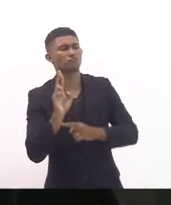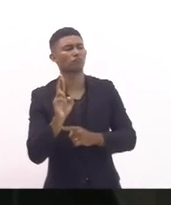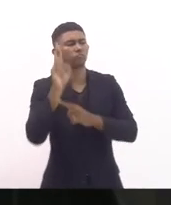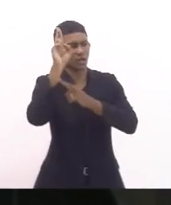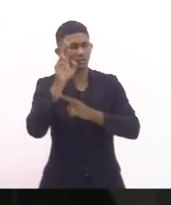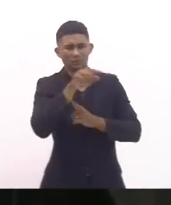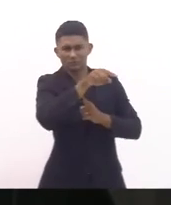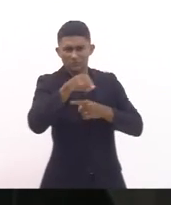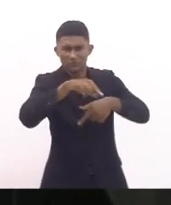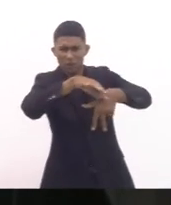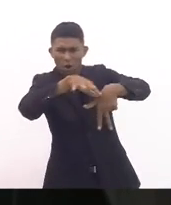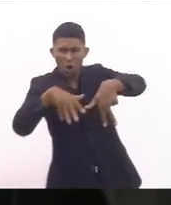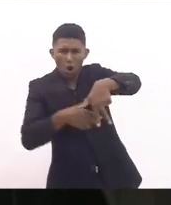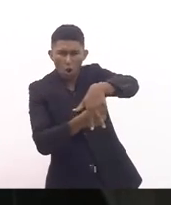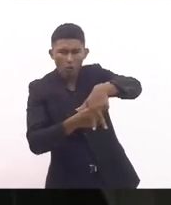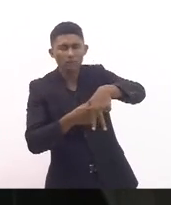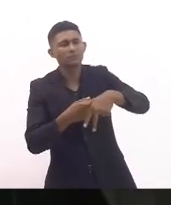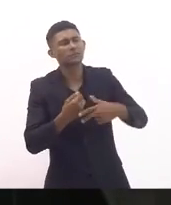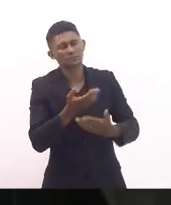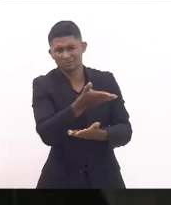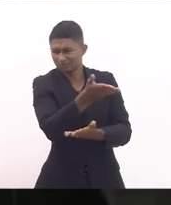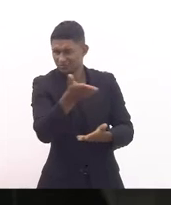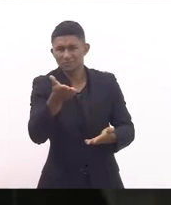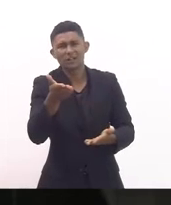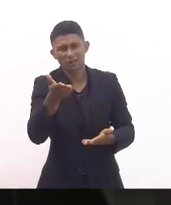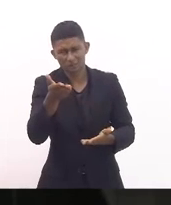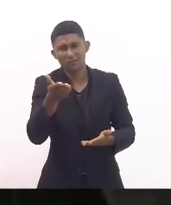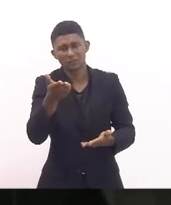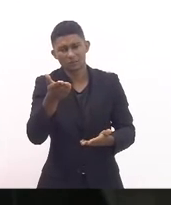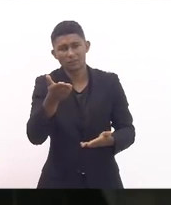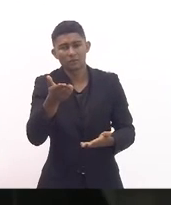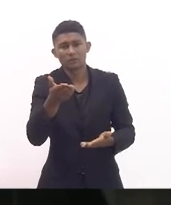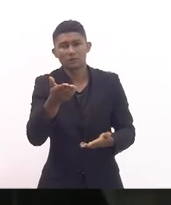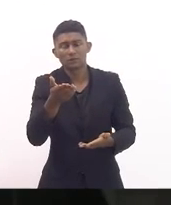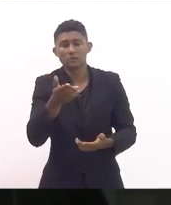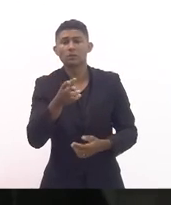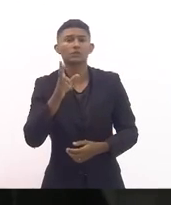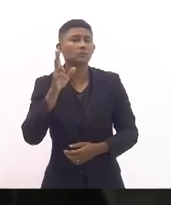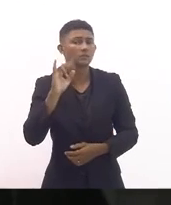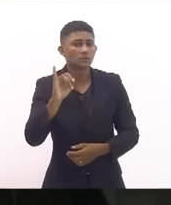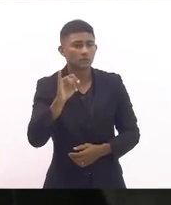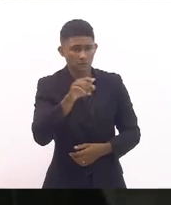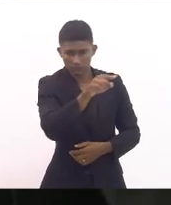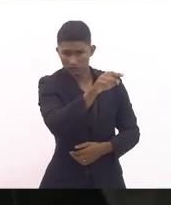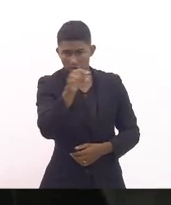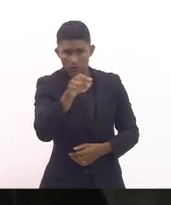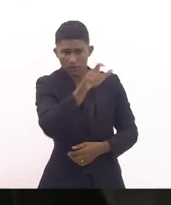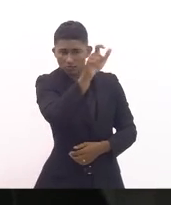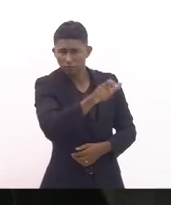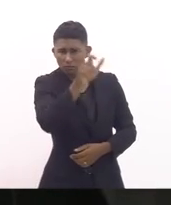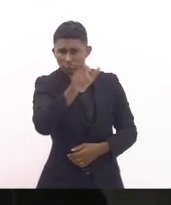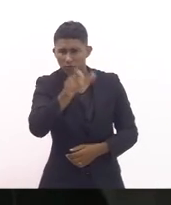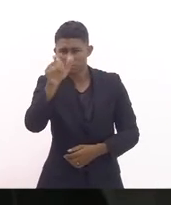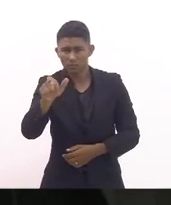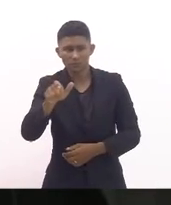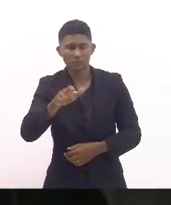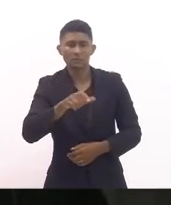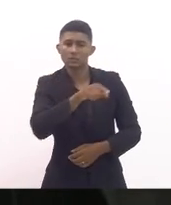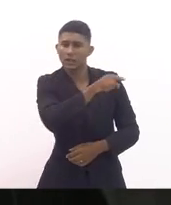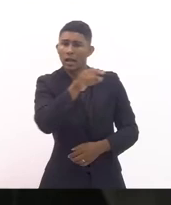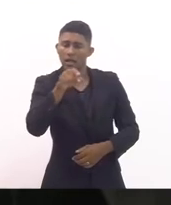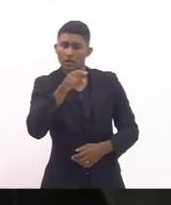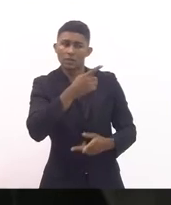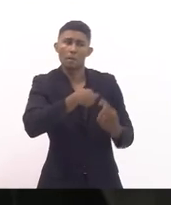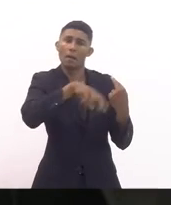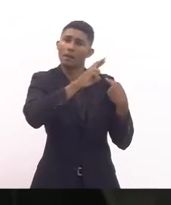de compressa complacência apenas que são empresários mas que sejam eles individualmente responsabilizado não vi